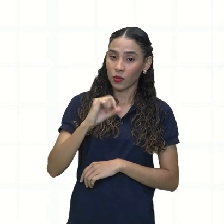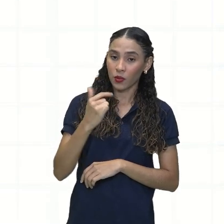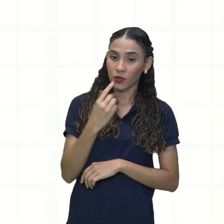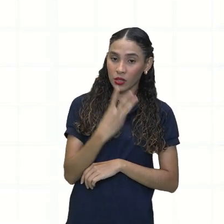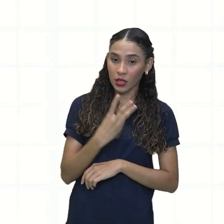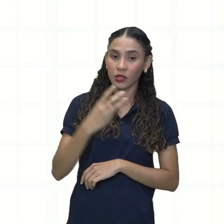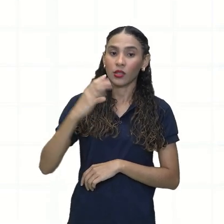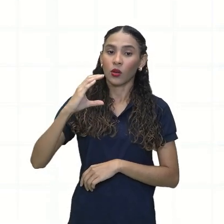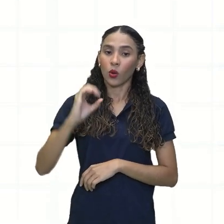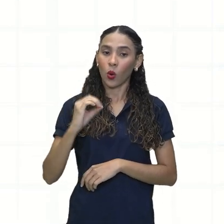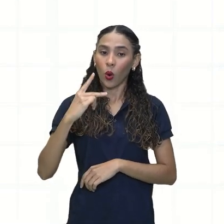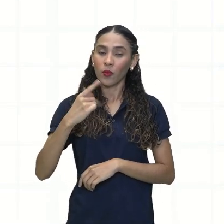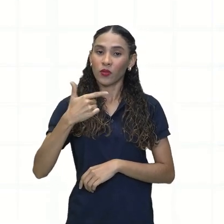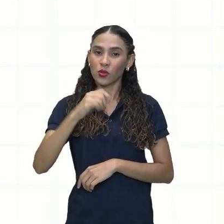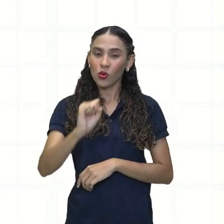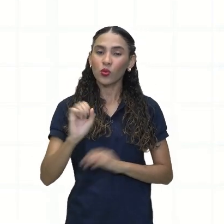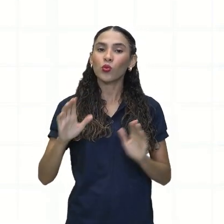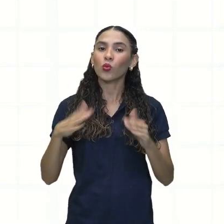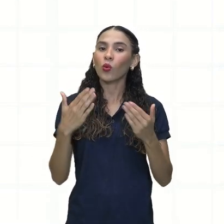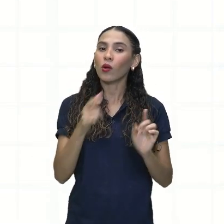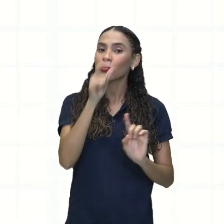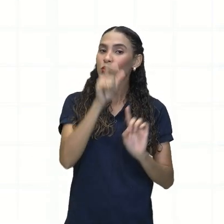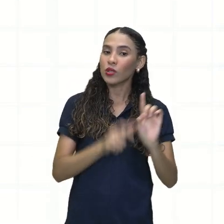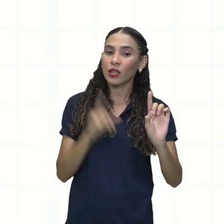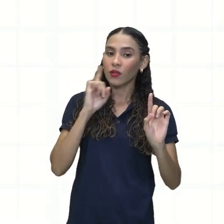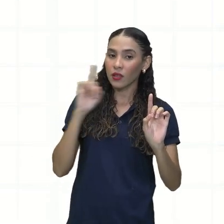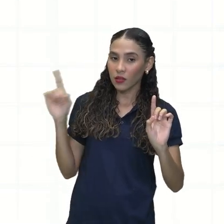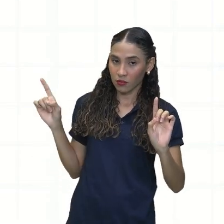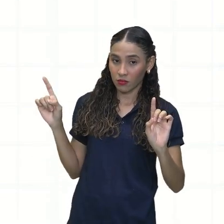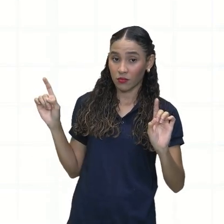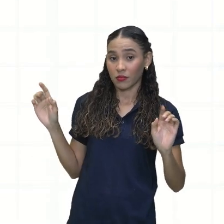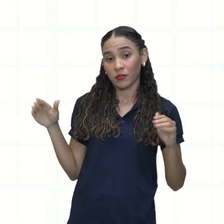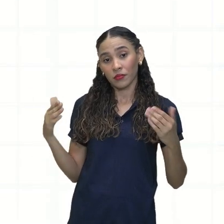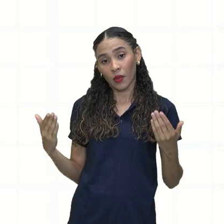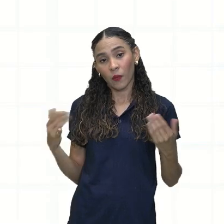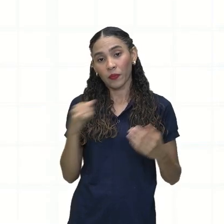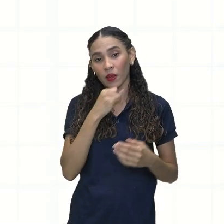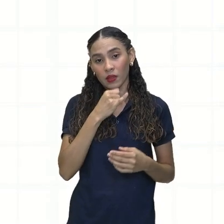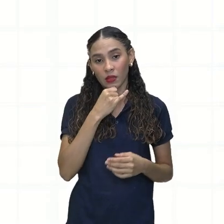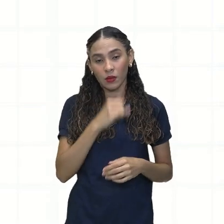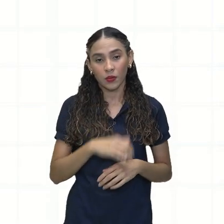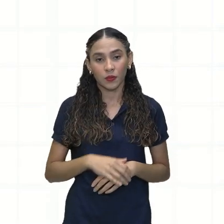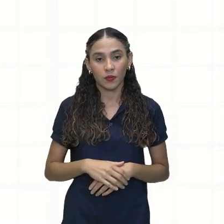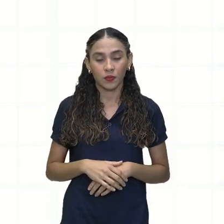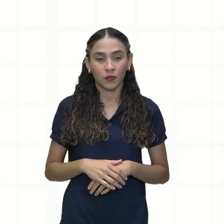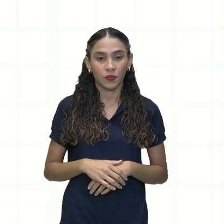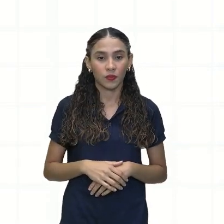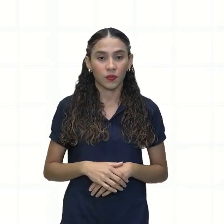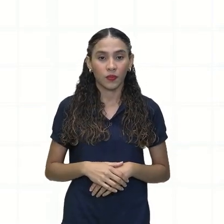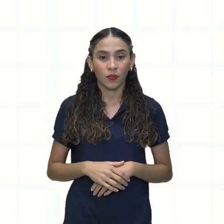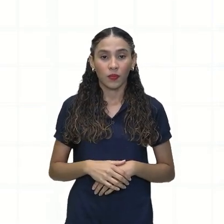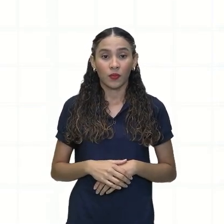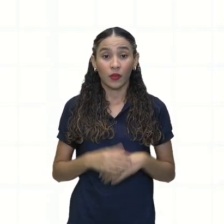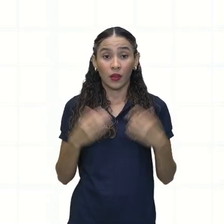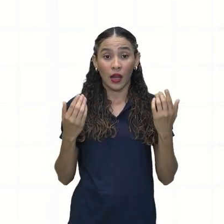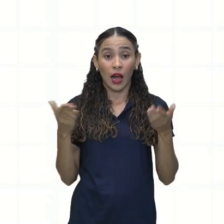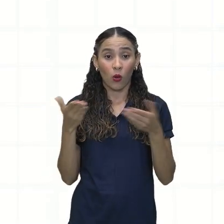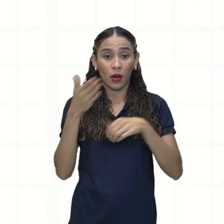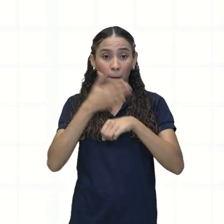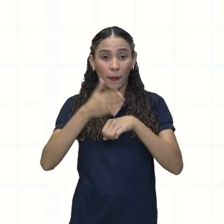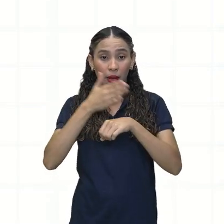COP28. Qual seria o sujeito desta oração? Bom, vou aqui fazer um raciocínio com